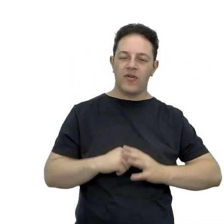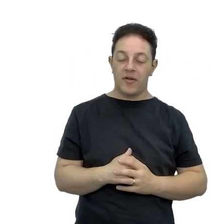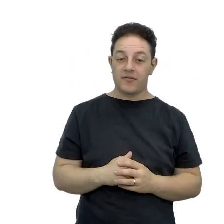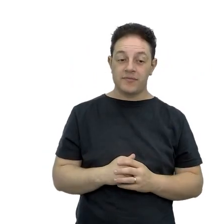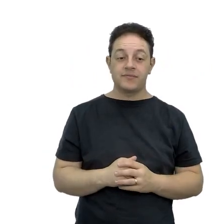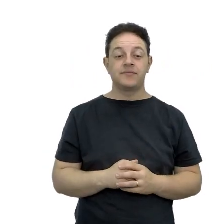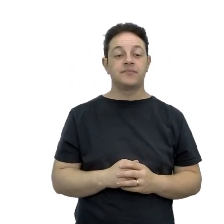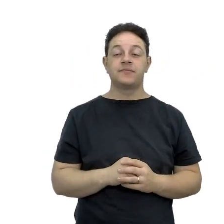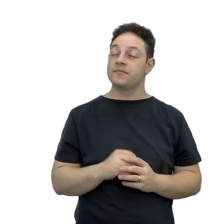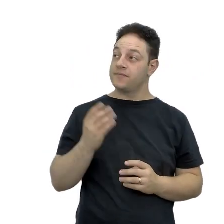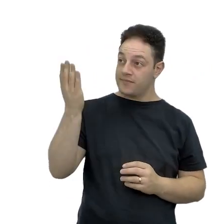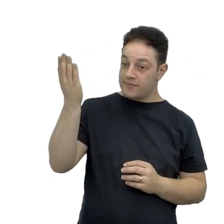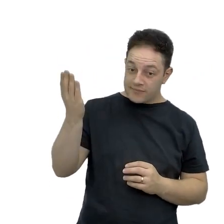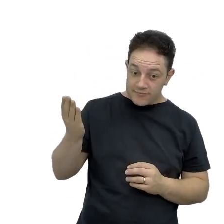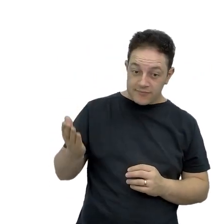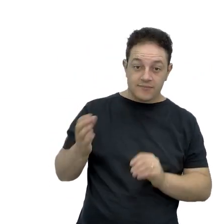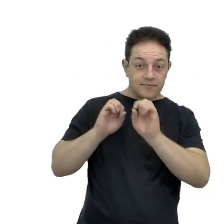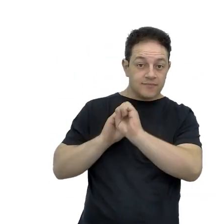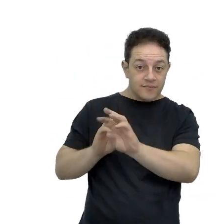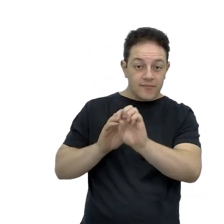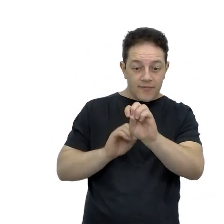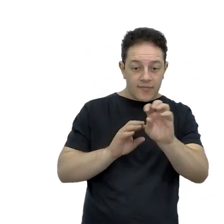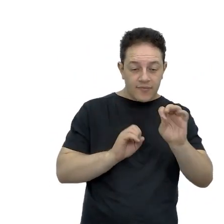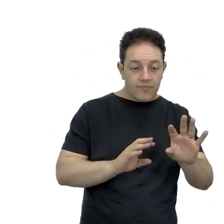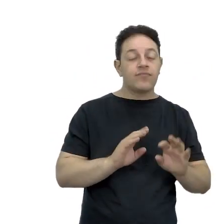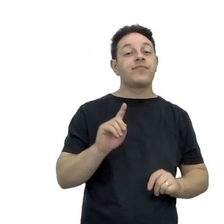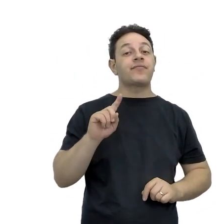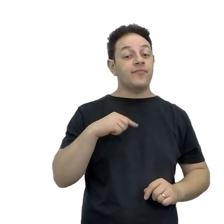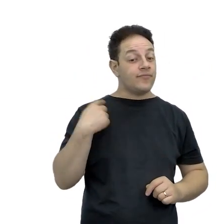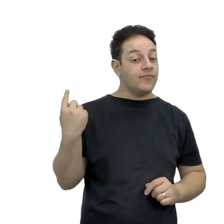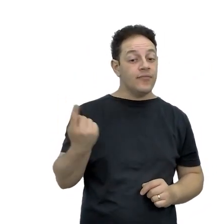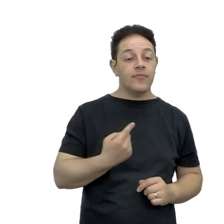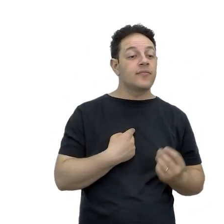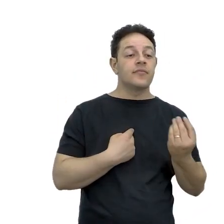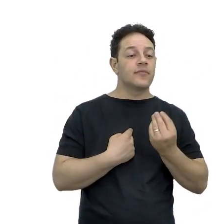Para essa formação, nós